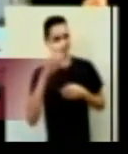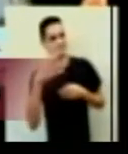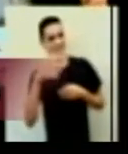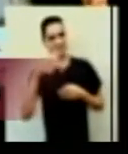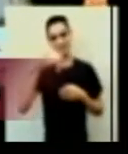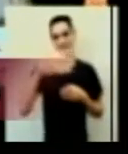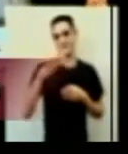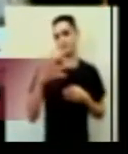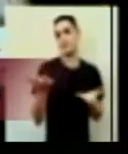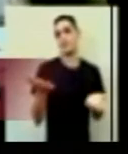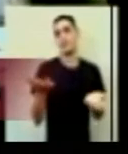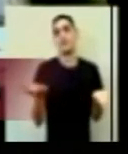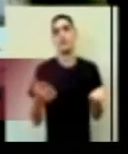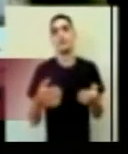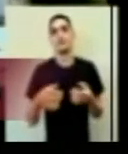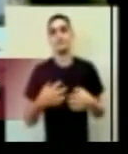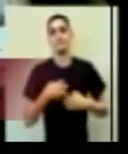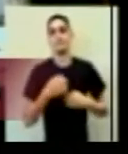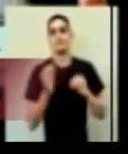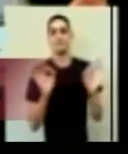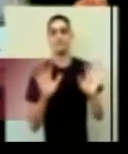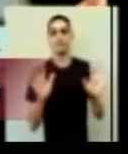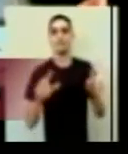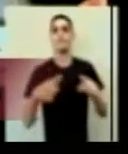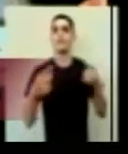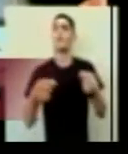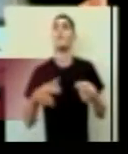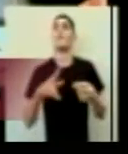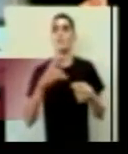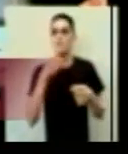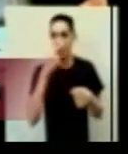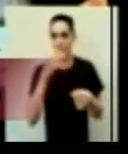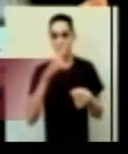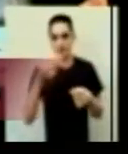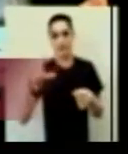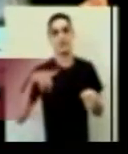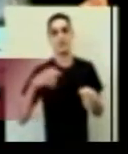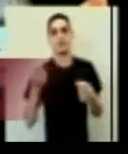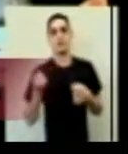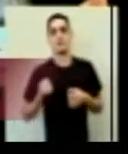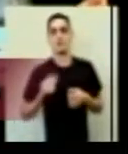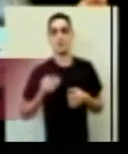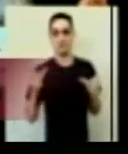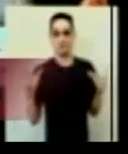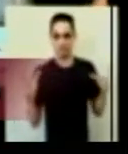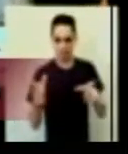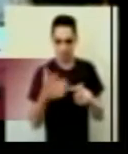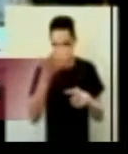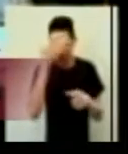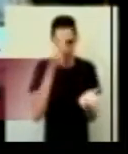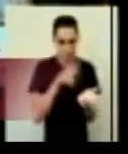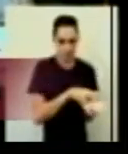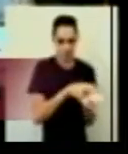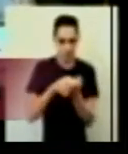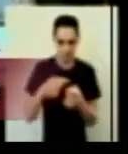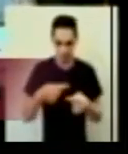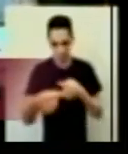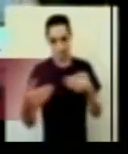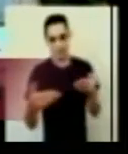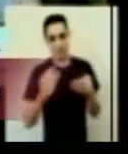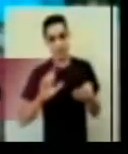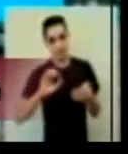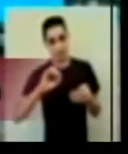dias. Então, obviamente, não esperamos uma diminuição do número de